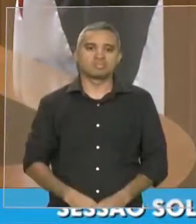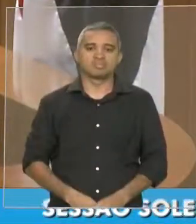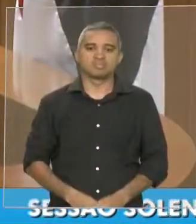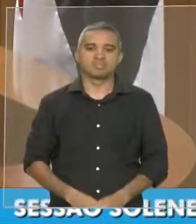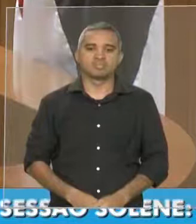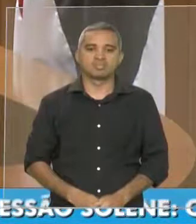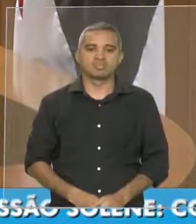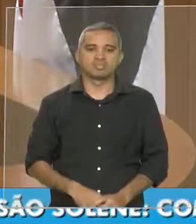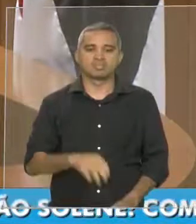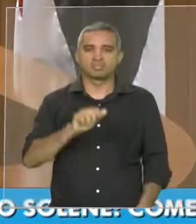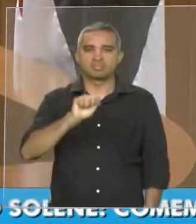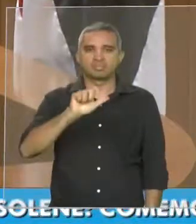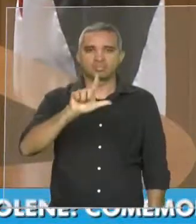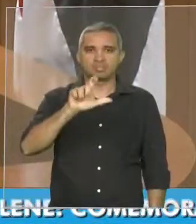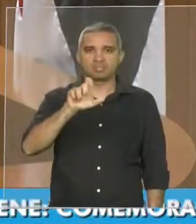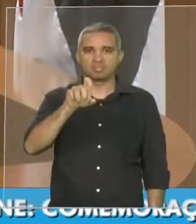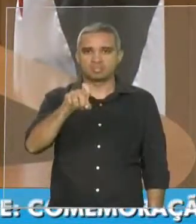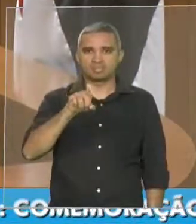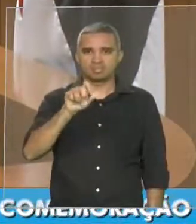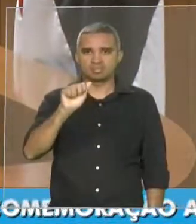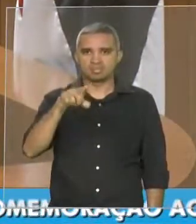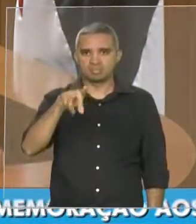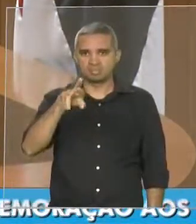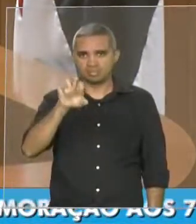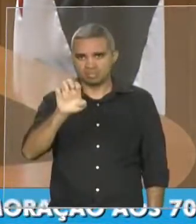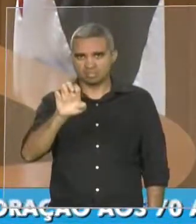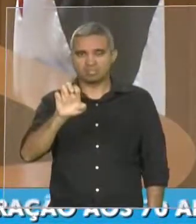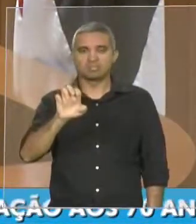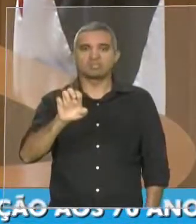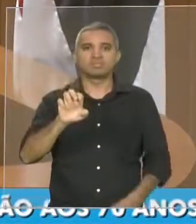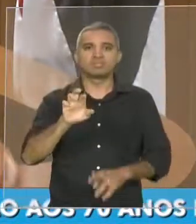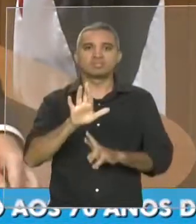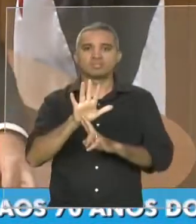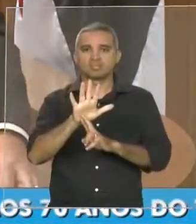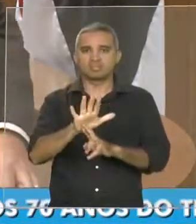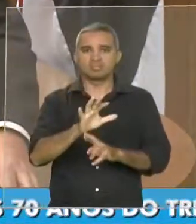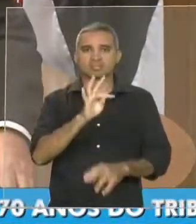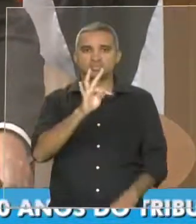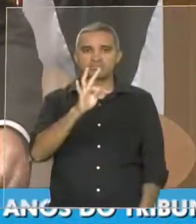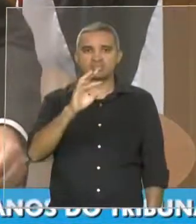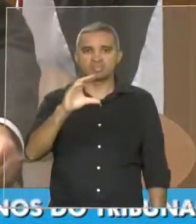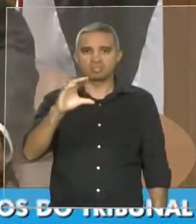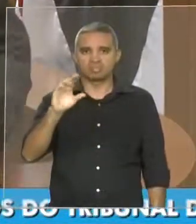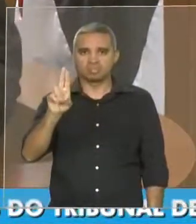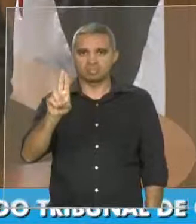do Tribunal de Contas da União, no Maranhão.